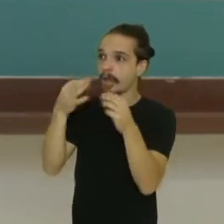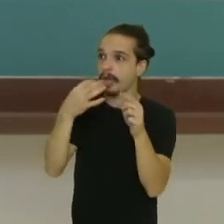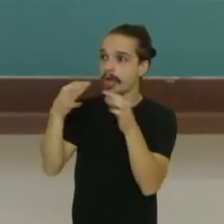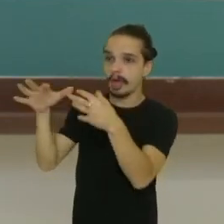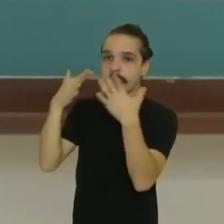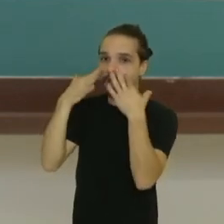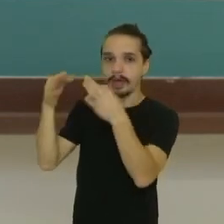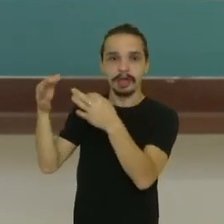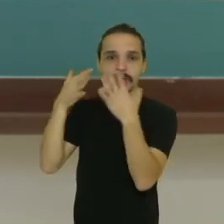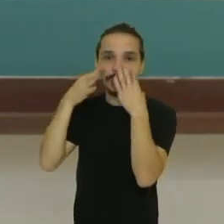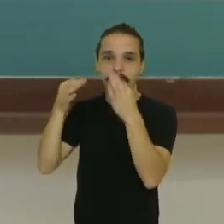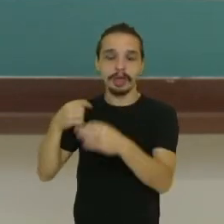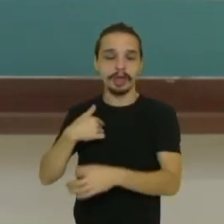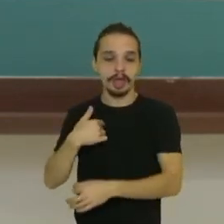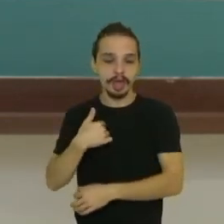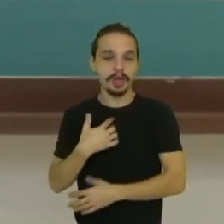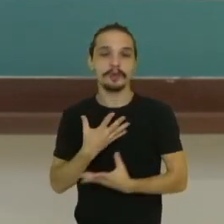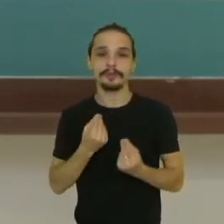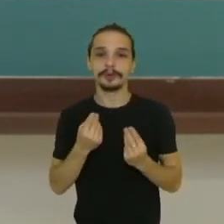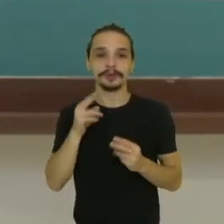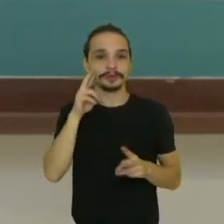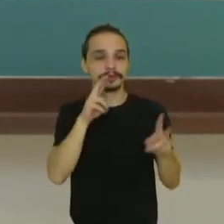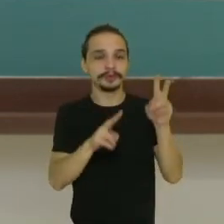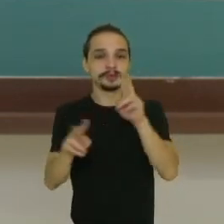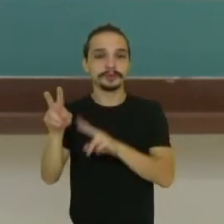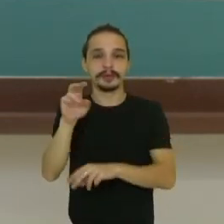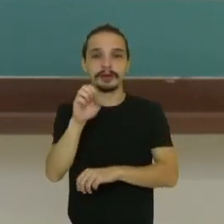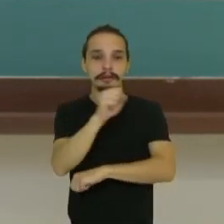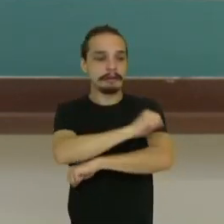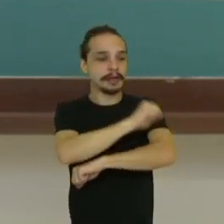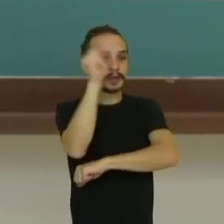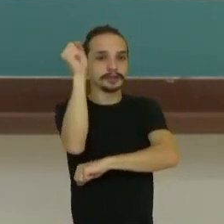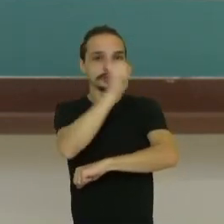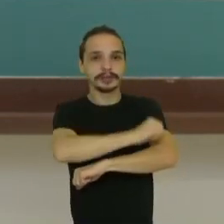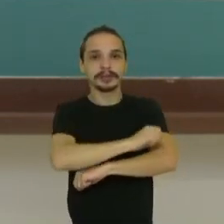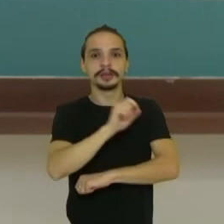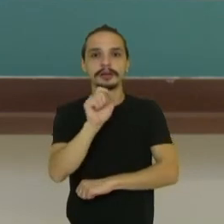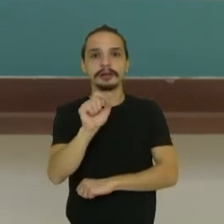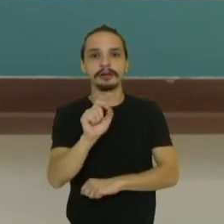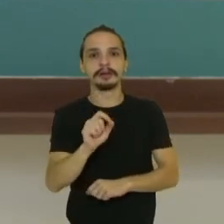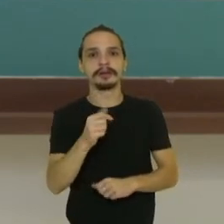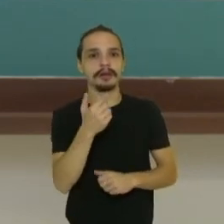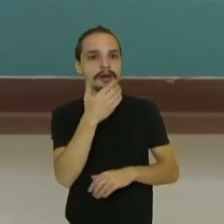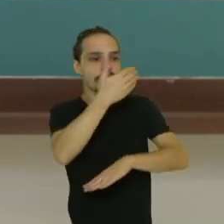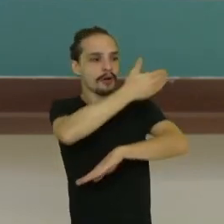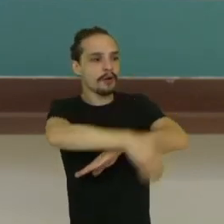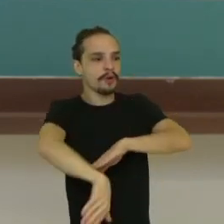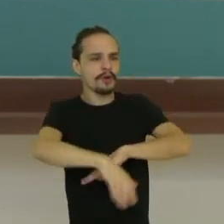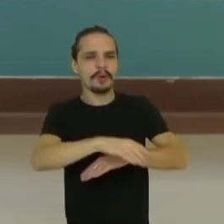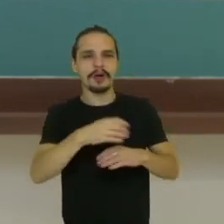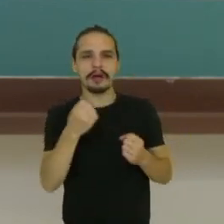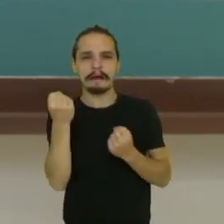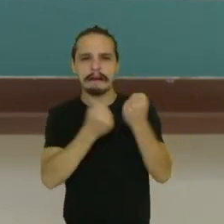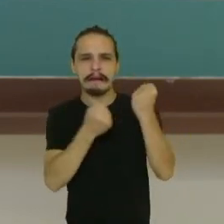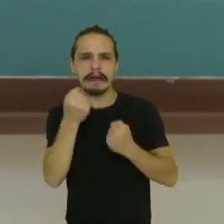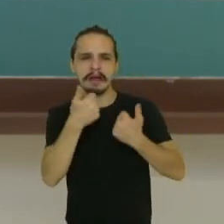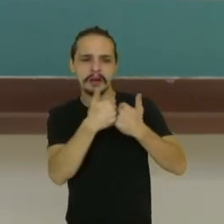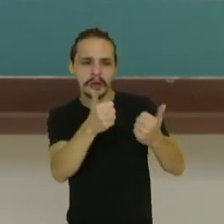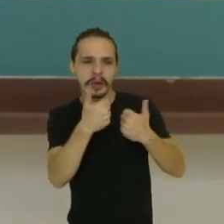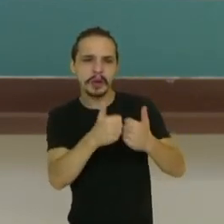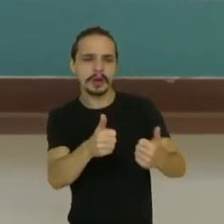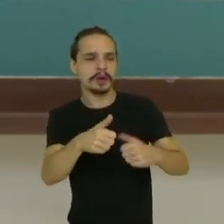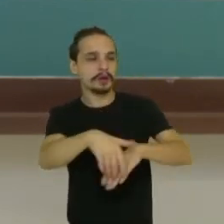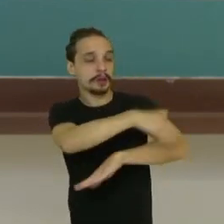eu sou muito visual né pessoal então seu trabalho com uma janela aqui né que fica para rua e passa carro passar o ônibus